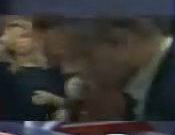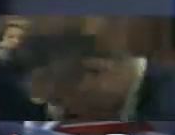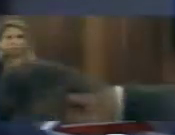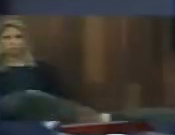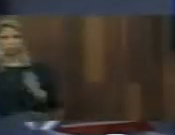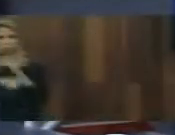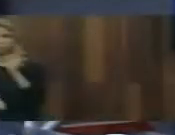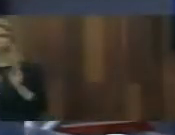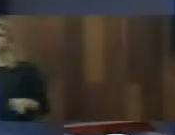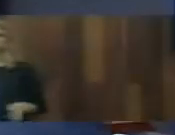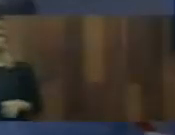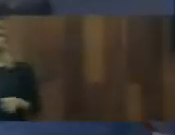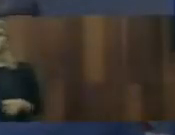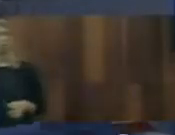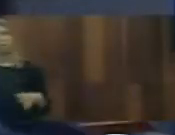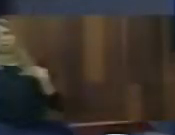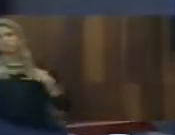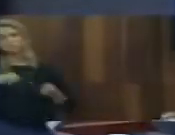bom?